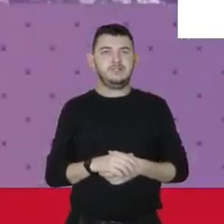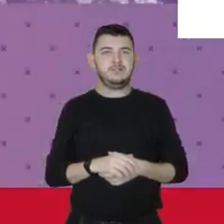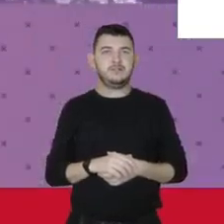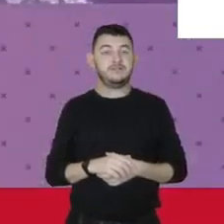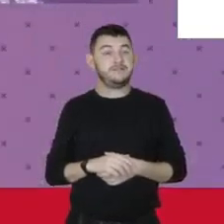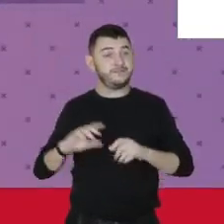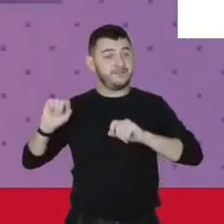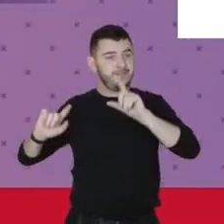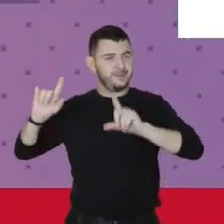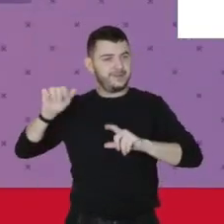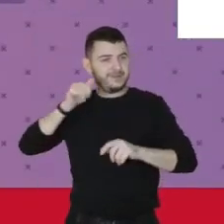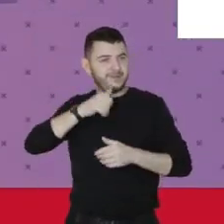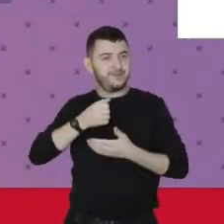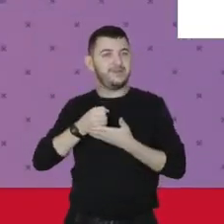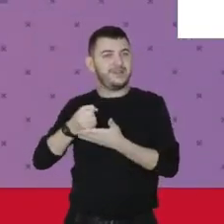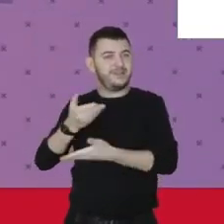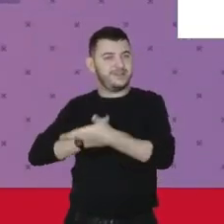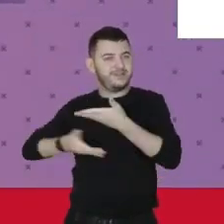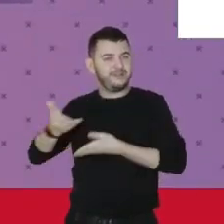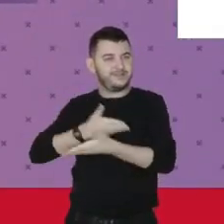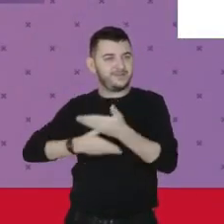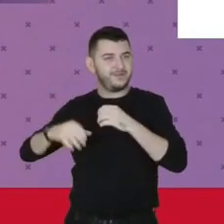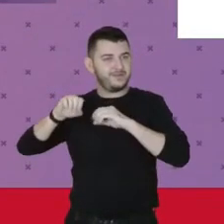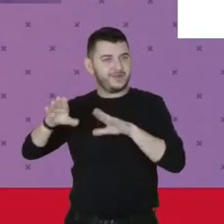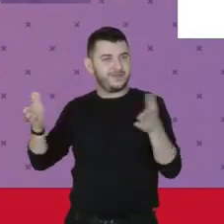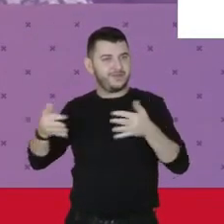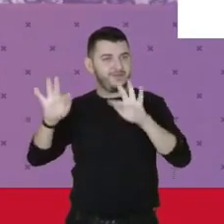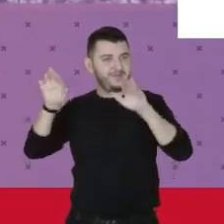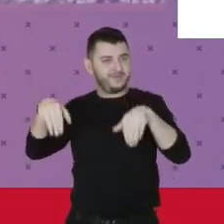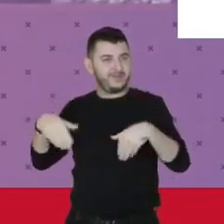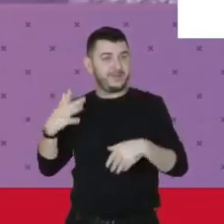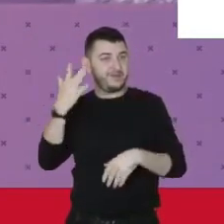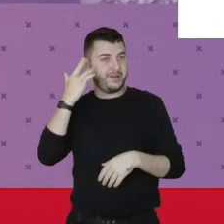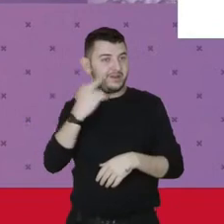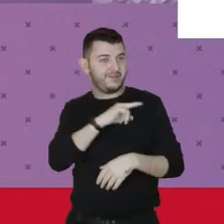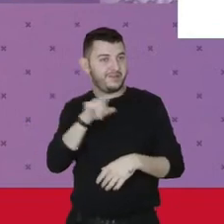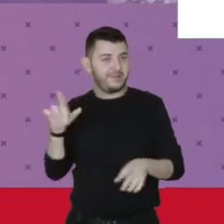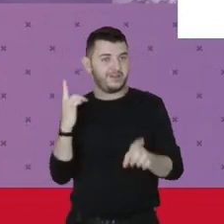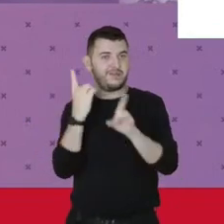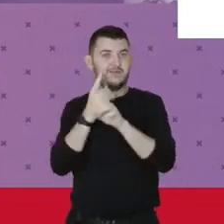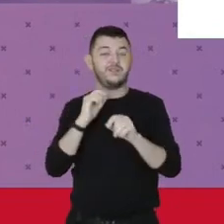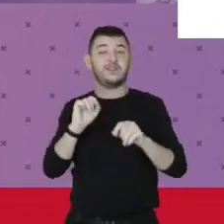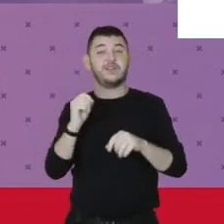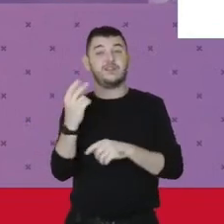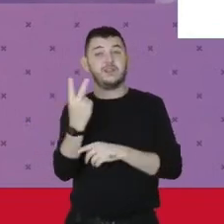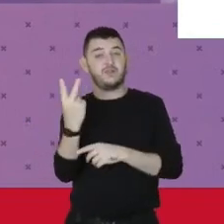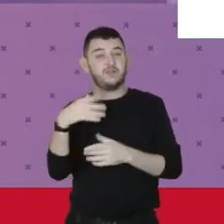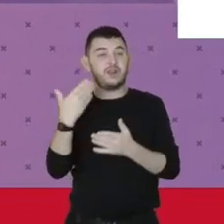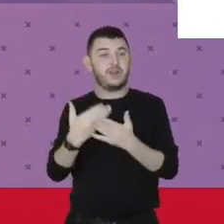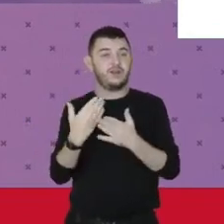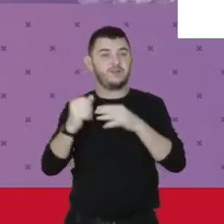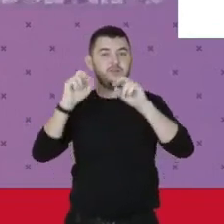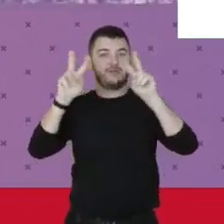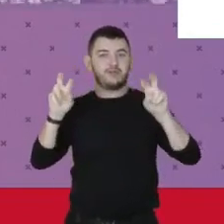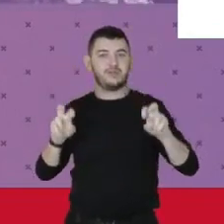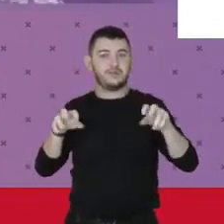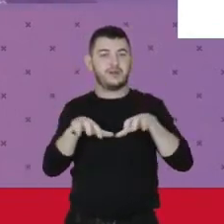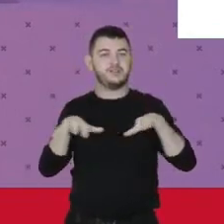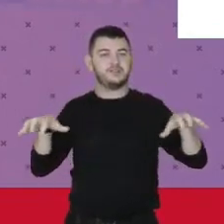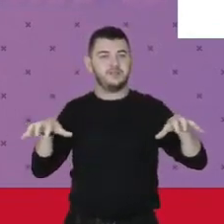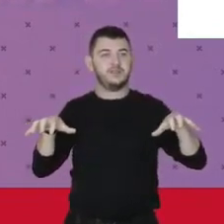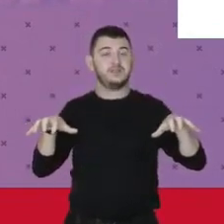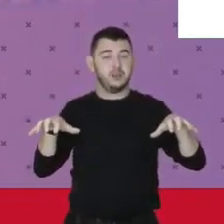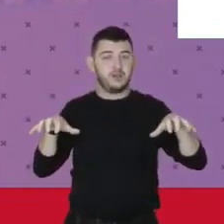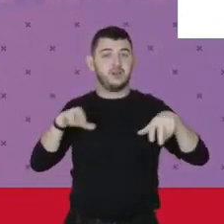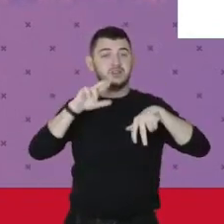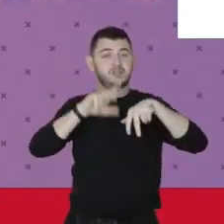O TV Elas por Elas Formação de hoje fica por aqui, mas amanhã você confere a segunda aula preparada pela Marilane com o tema A Divisão Sexual do Trabalho